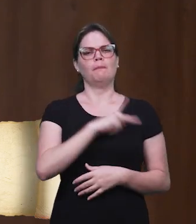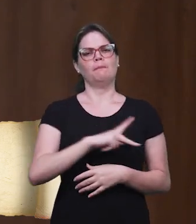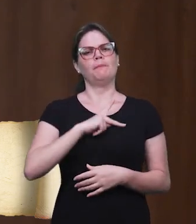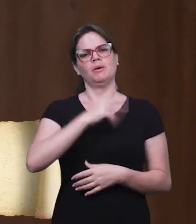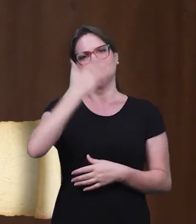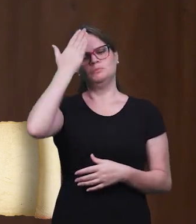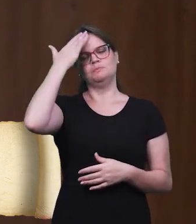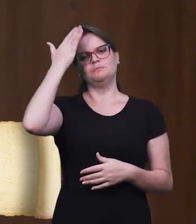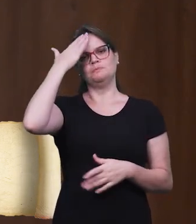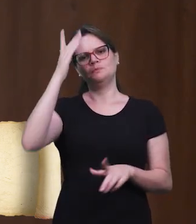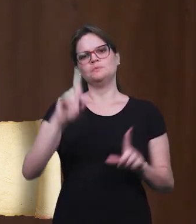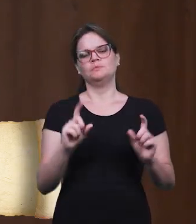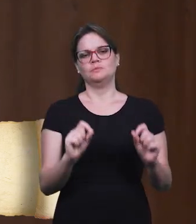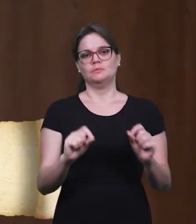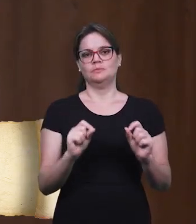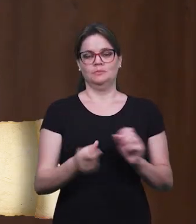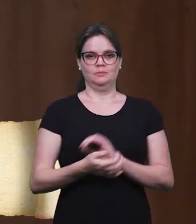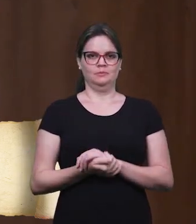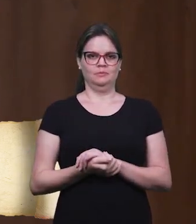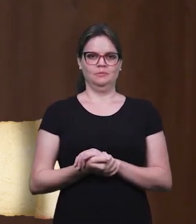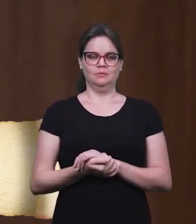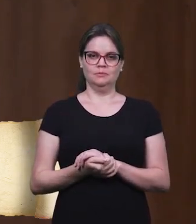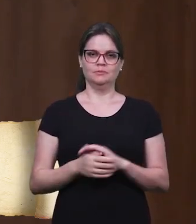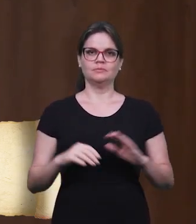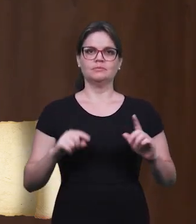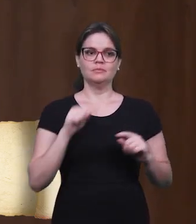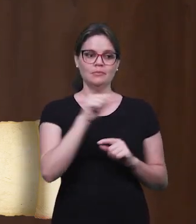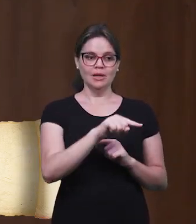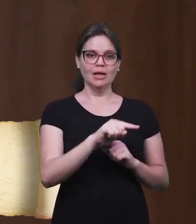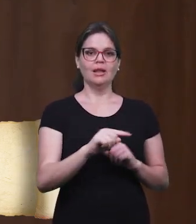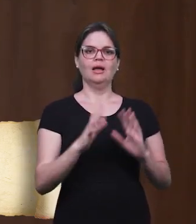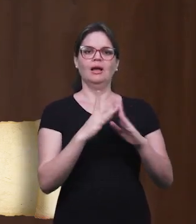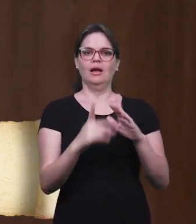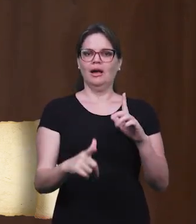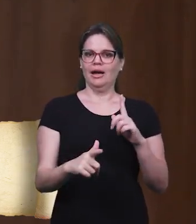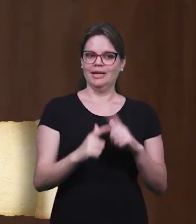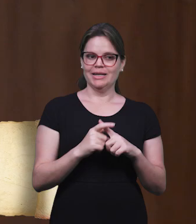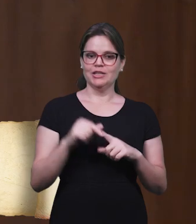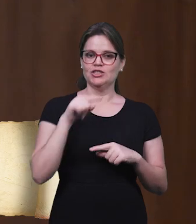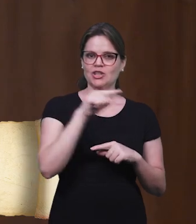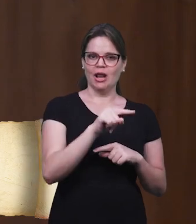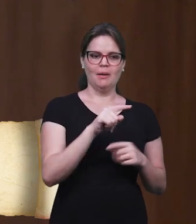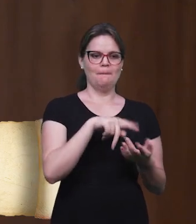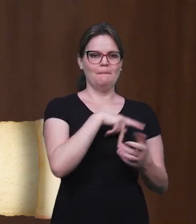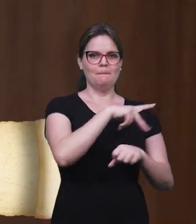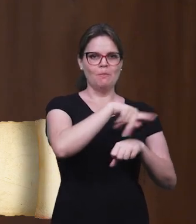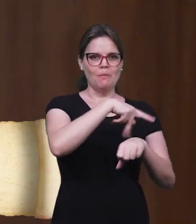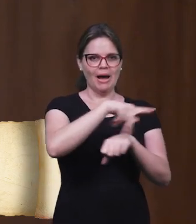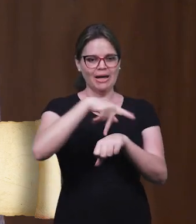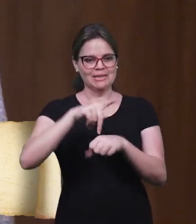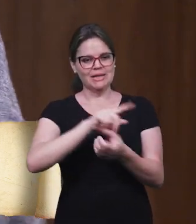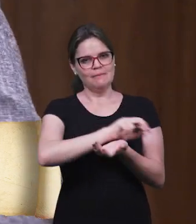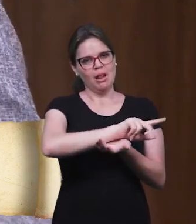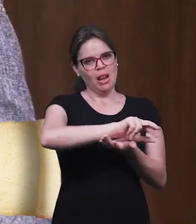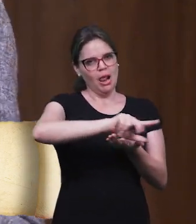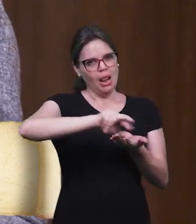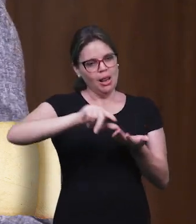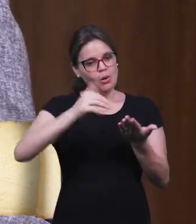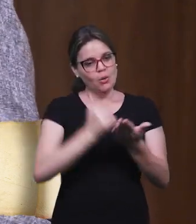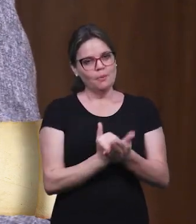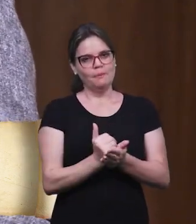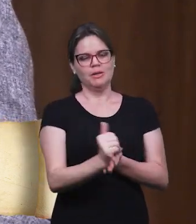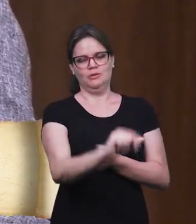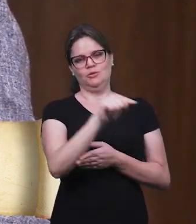levantada. Mas ele também, não é, orientou muitos judeus a